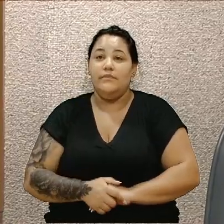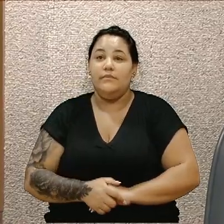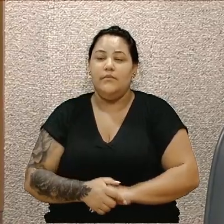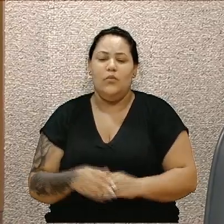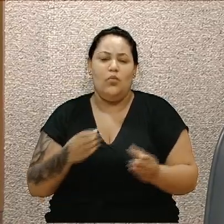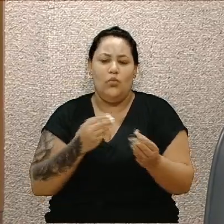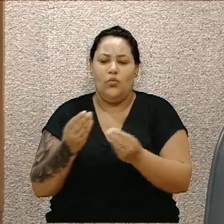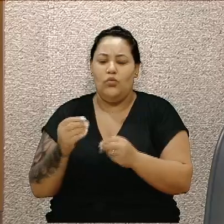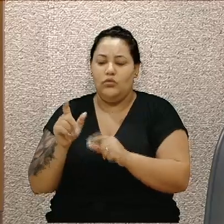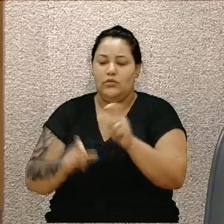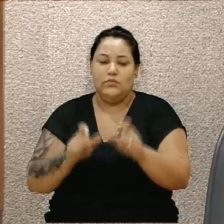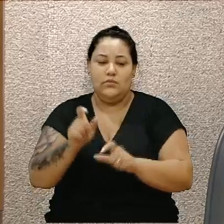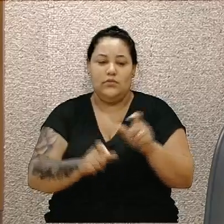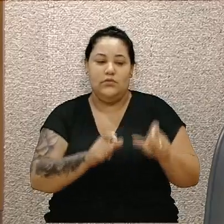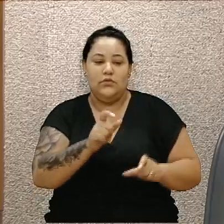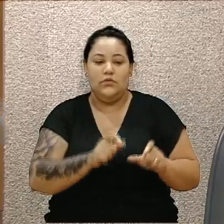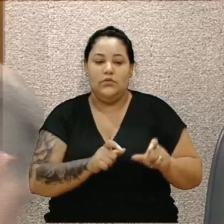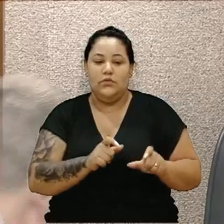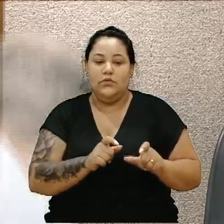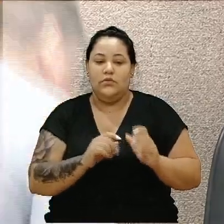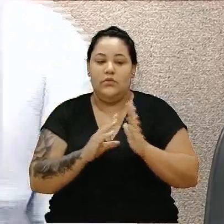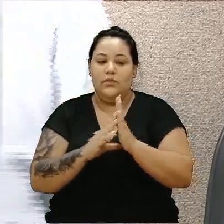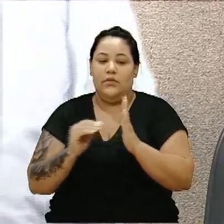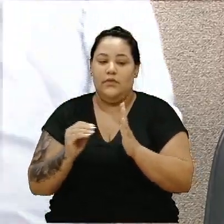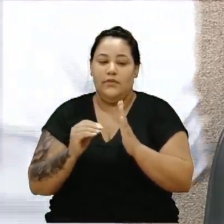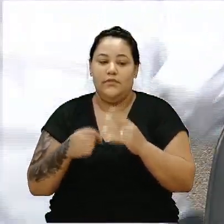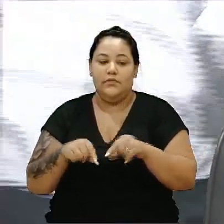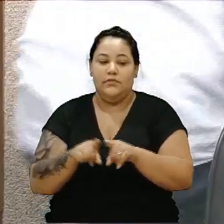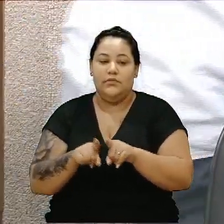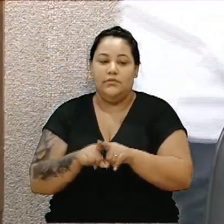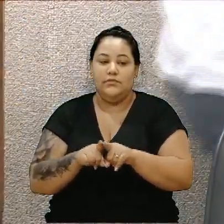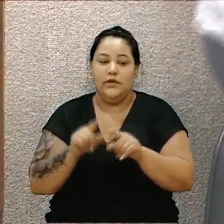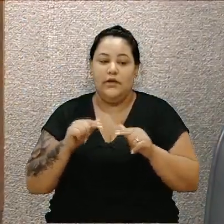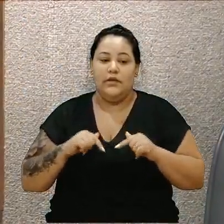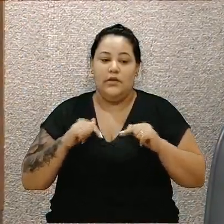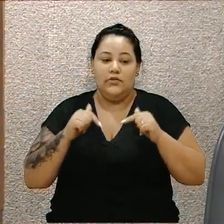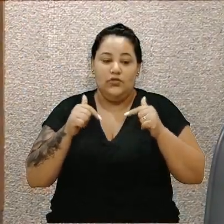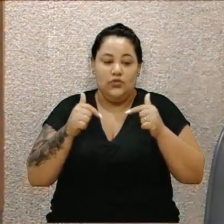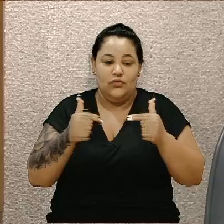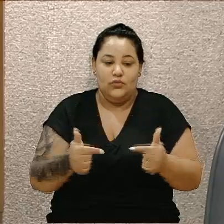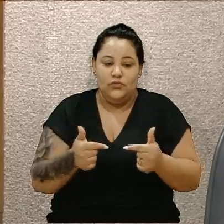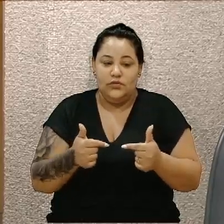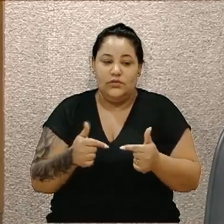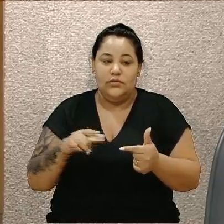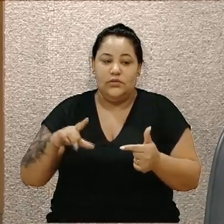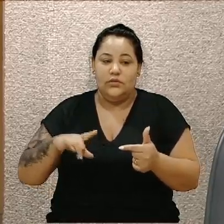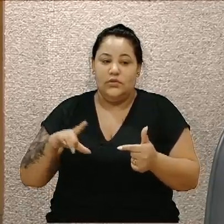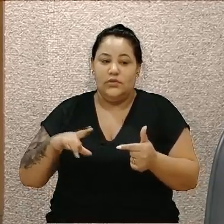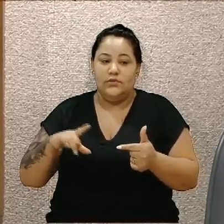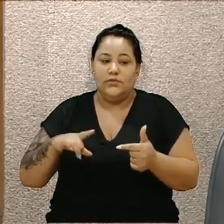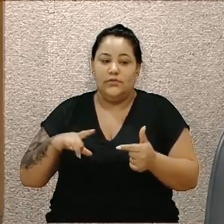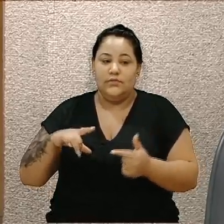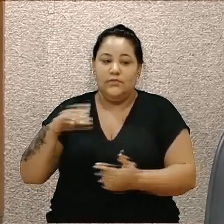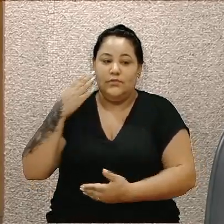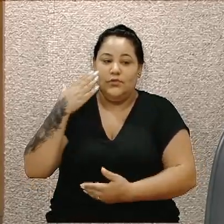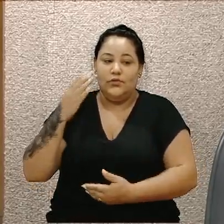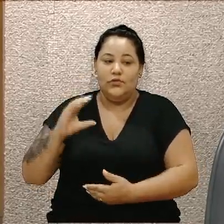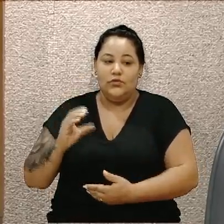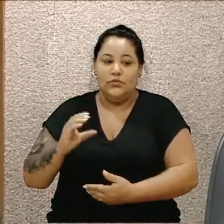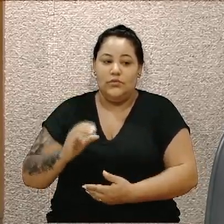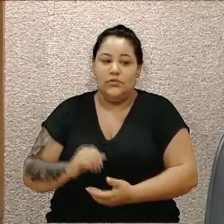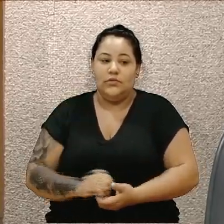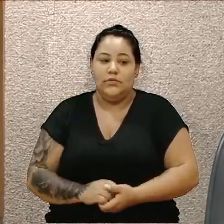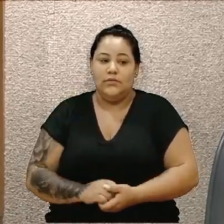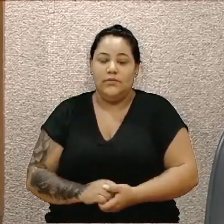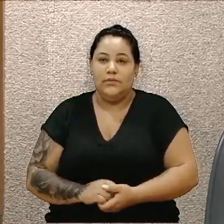Muita gente copiava, do ponto de vista do transporte coletivo, as ações tomadas em Curitiba, né? Mas, se uma